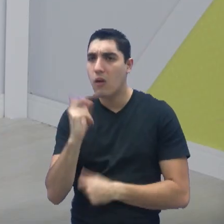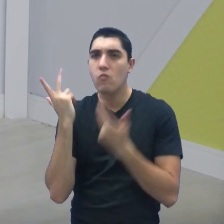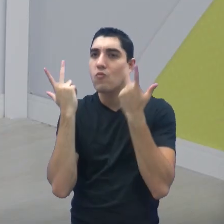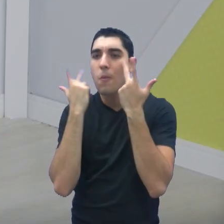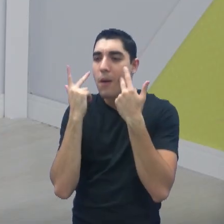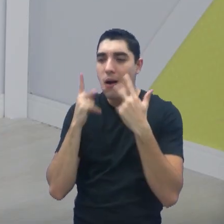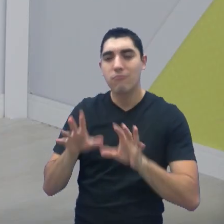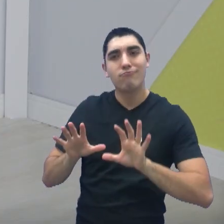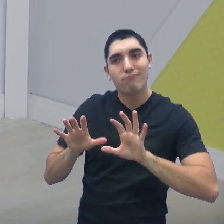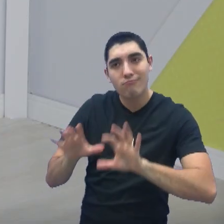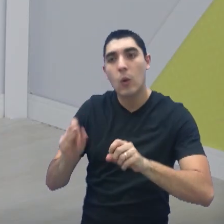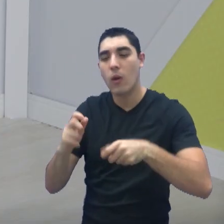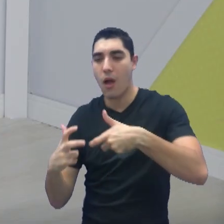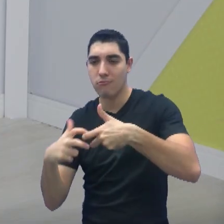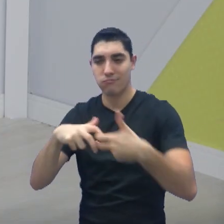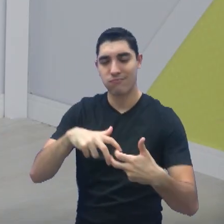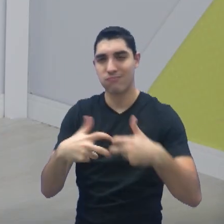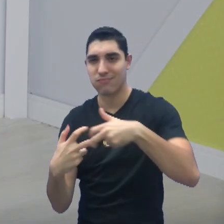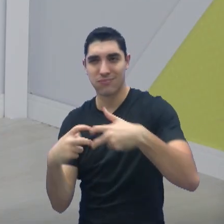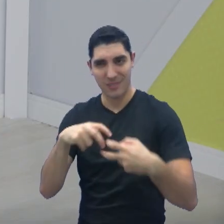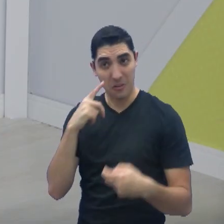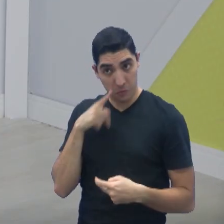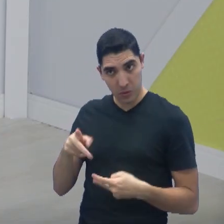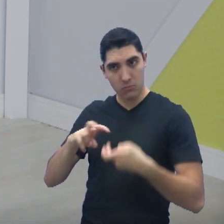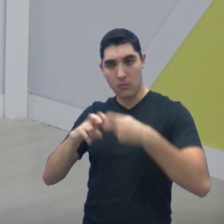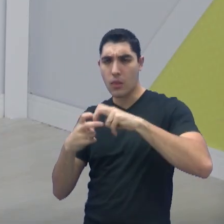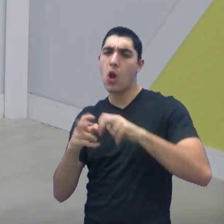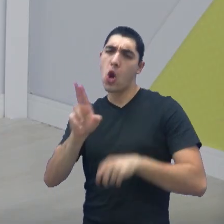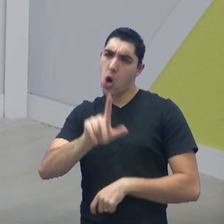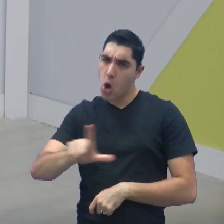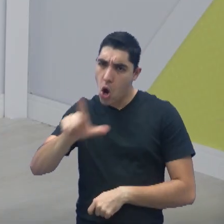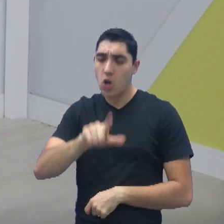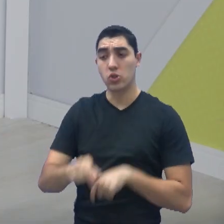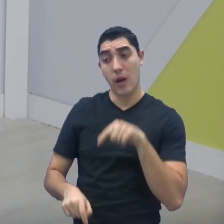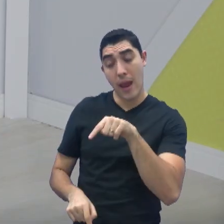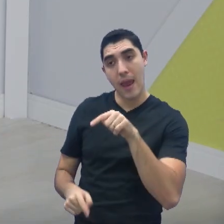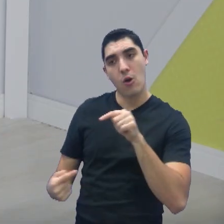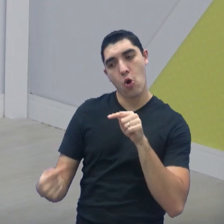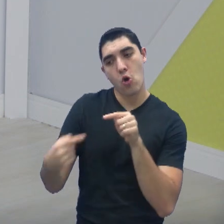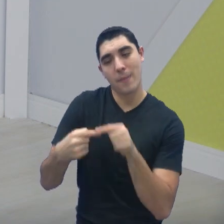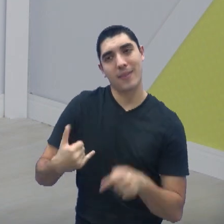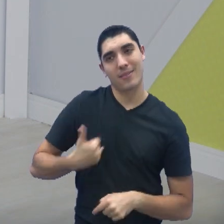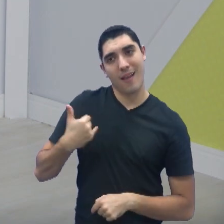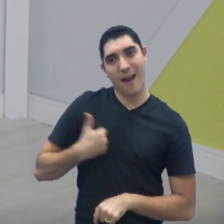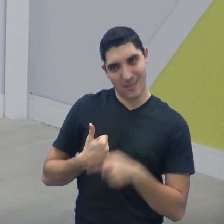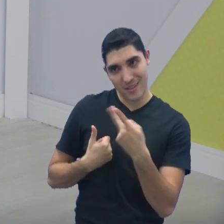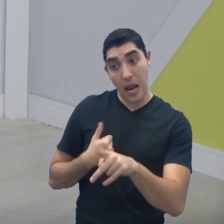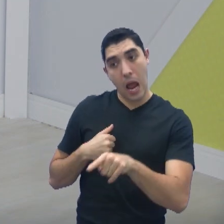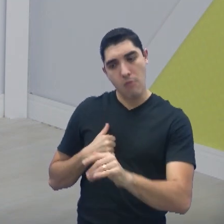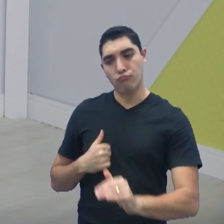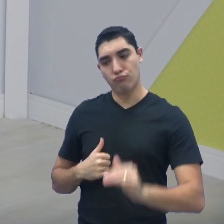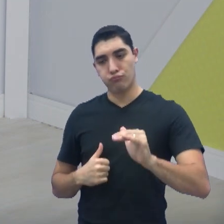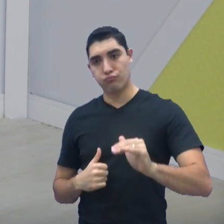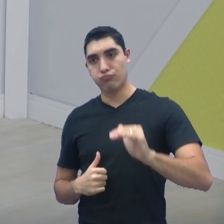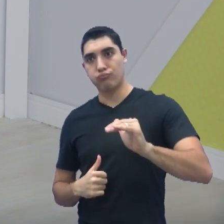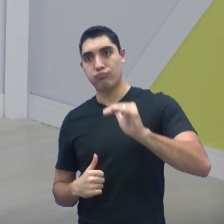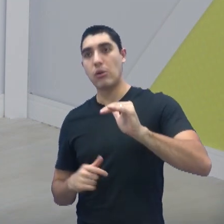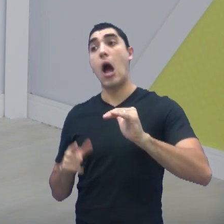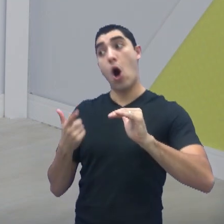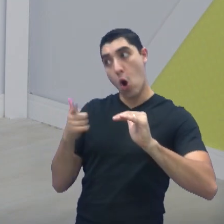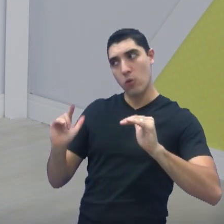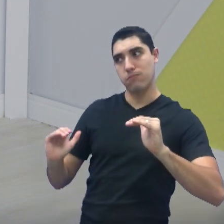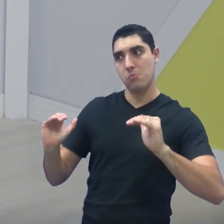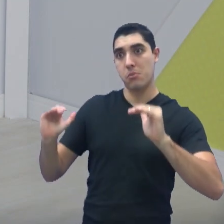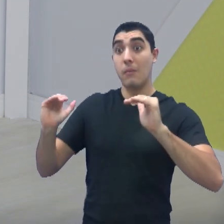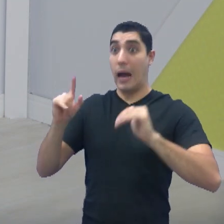marciais. No caso dele, obviamente, é voltado para a idade que ele tem, e aí gradativamente, conforme ele for crescendo, vai ficando mais pegado mesmo, é